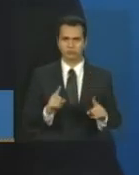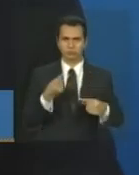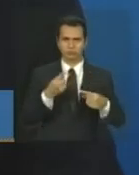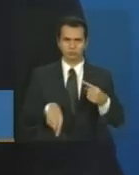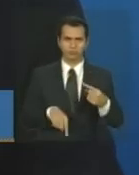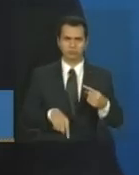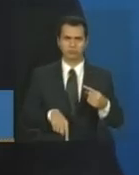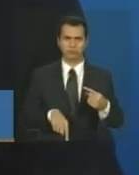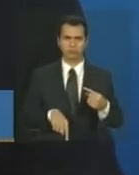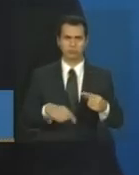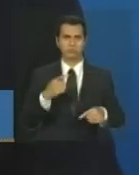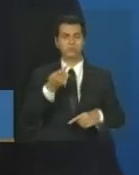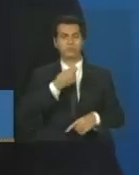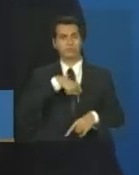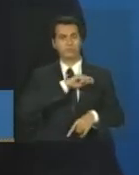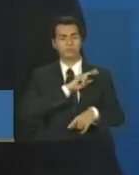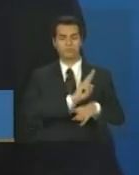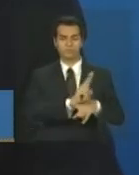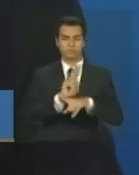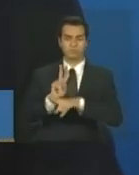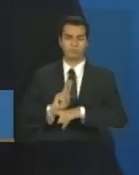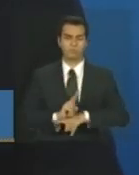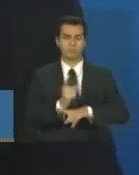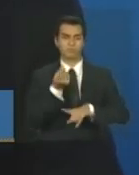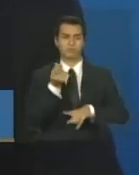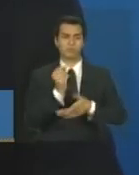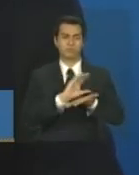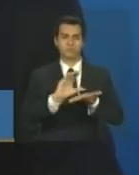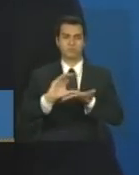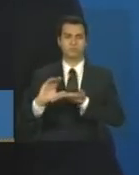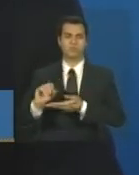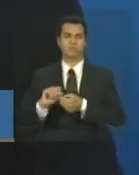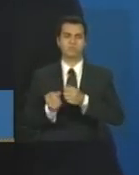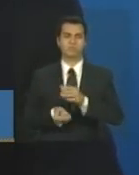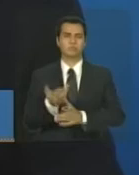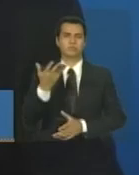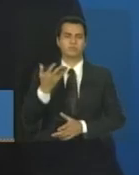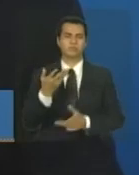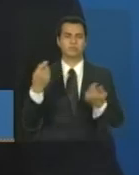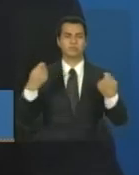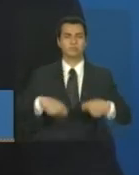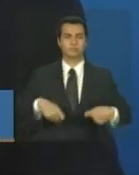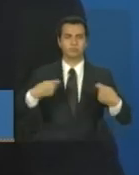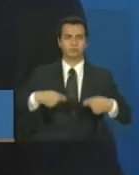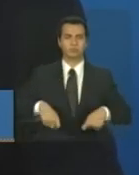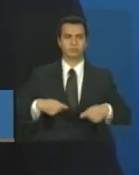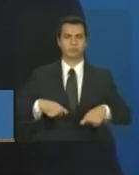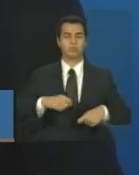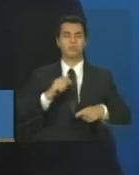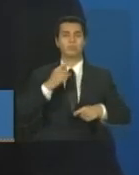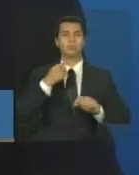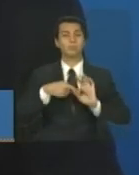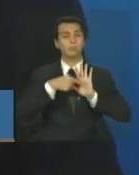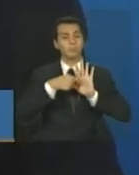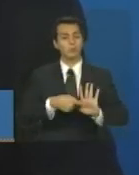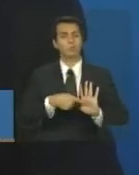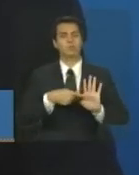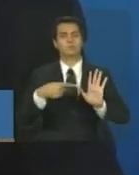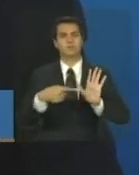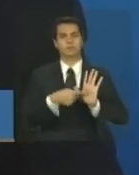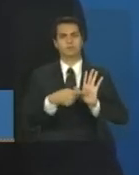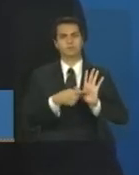observada dentro da fiscalização da execução dos recursos ele precisa nessas aramente apontar isso